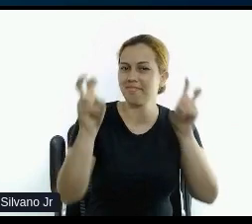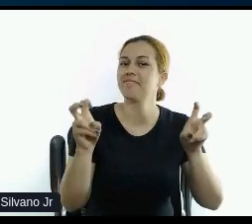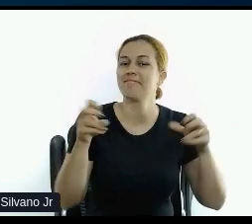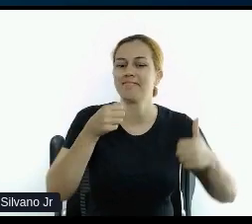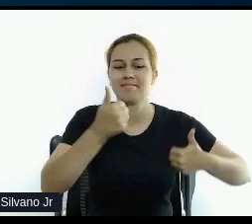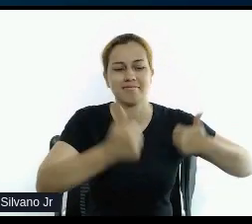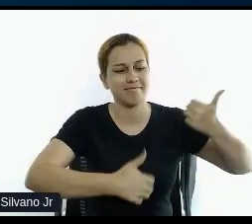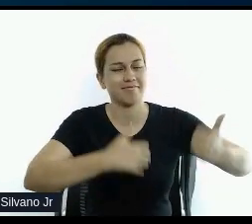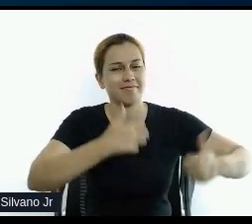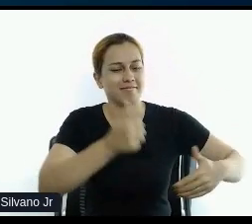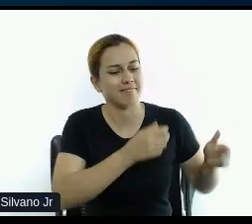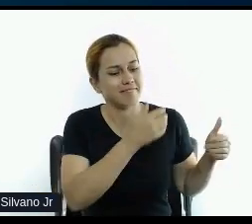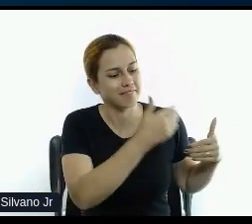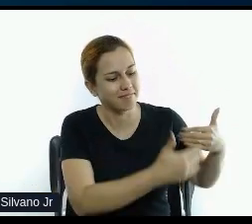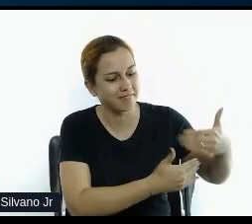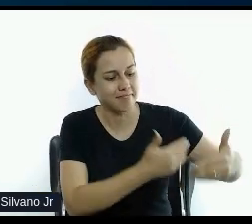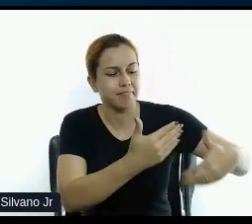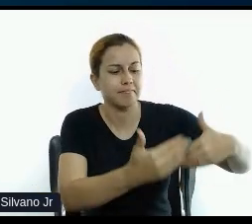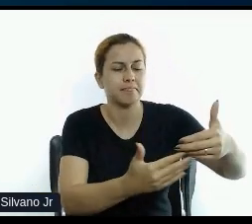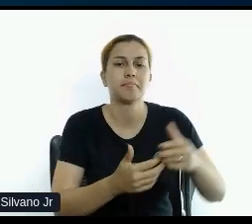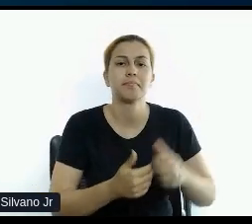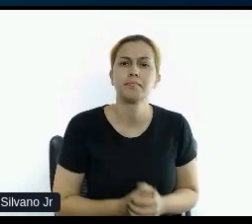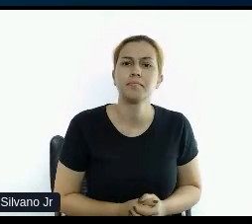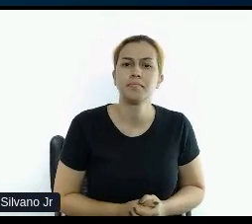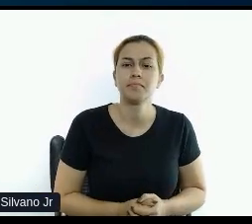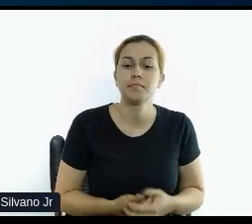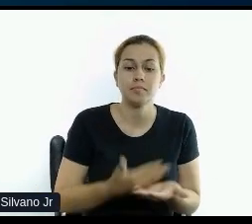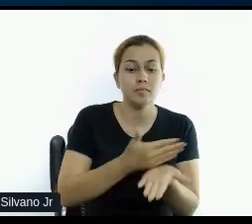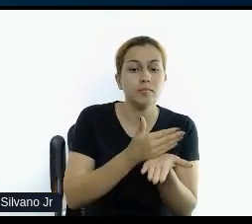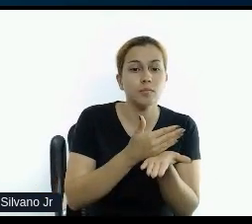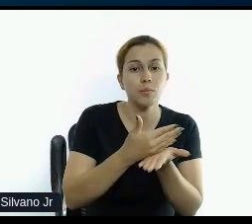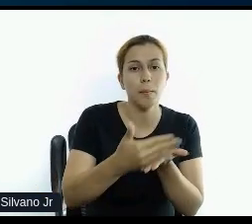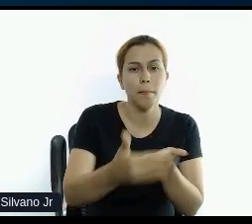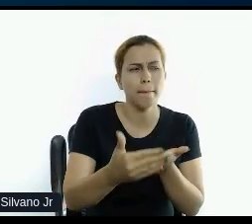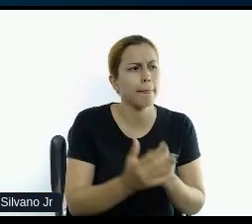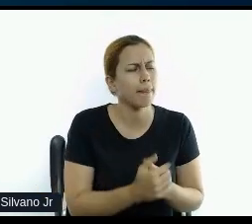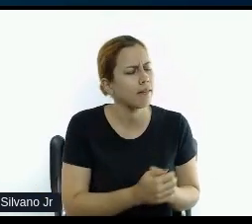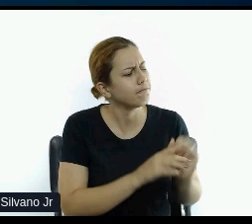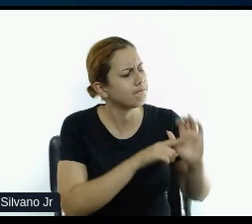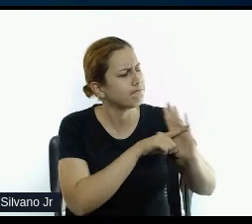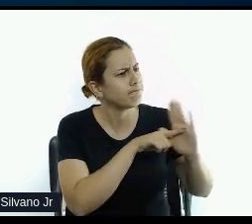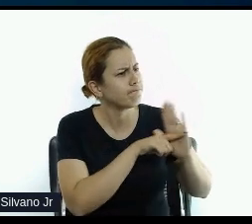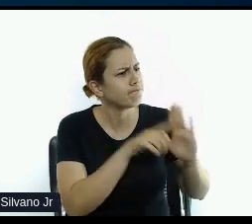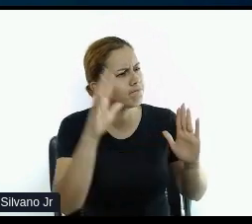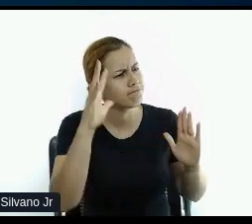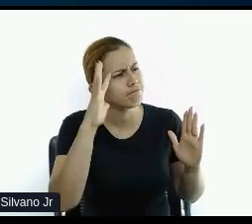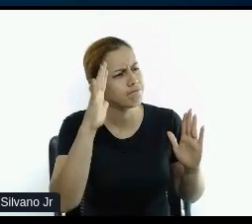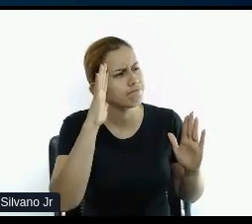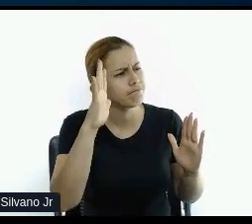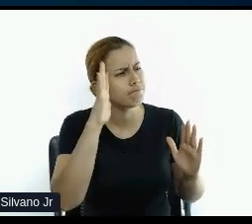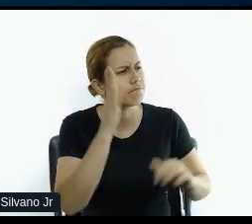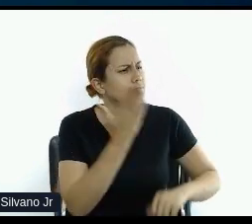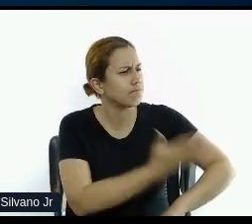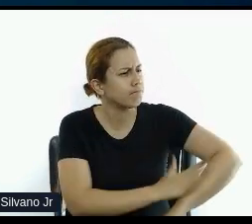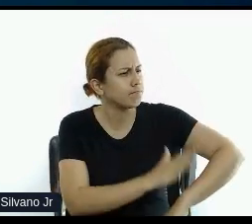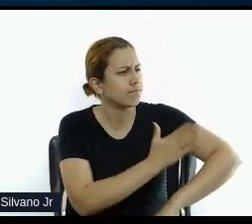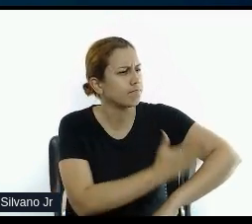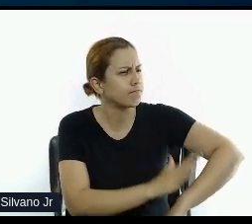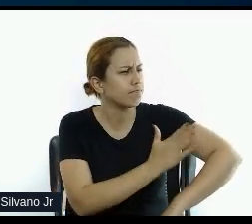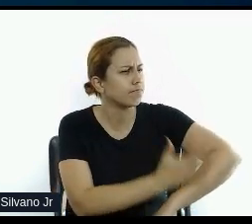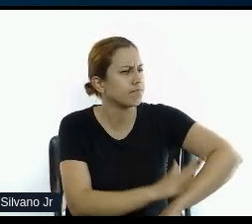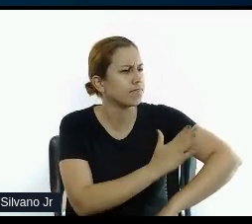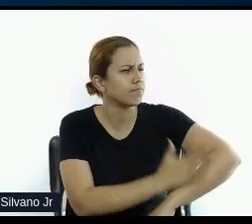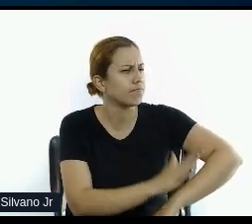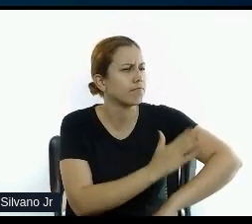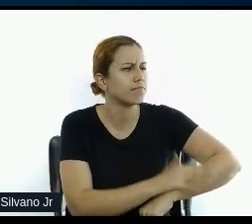nessa linha. Então, eu comecei minha investigação fazendo exatamente esse teste, né? Pegando a documentação da WCAG,